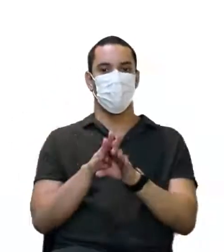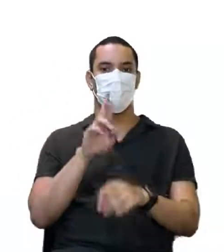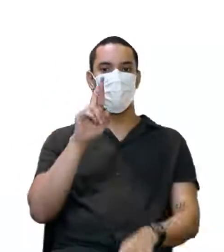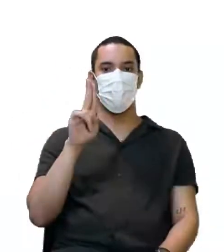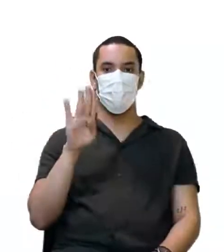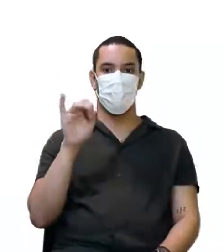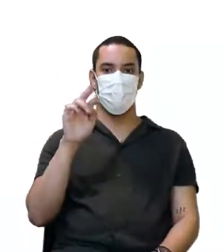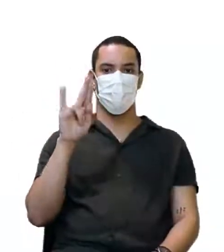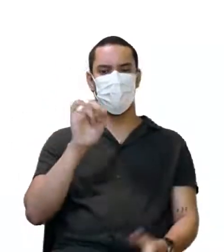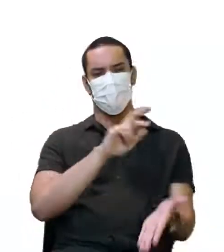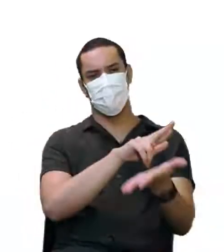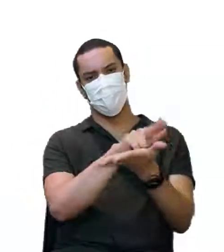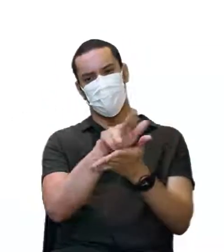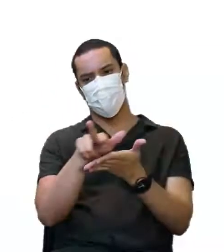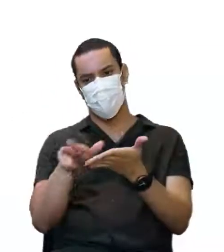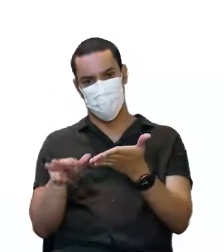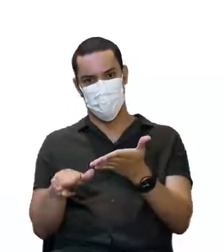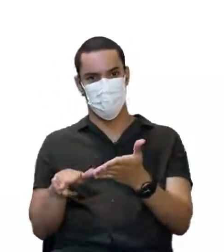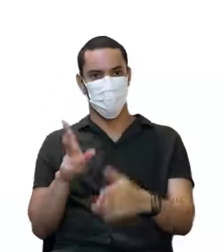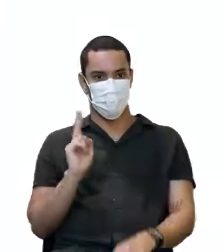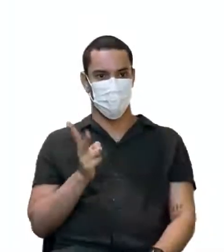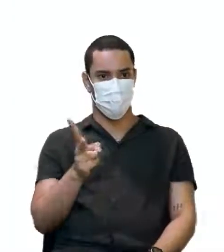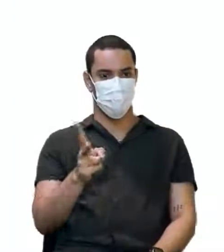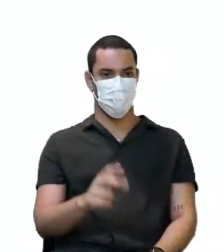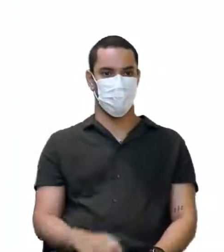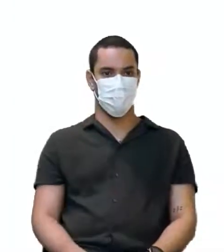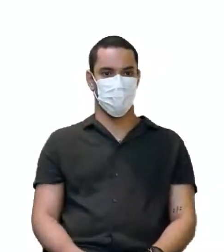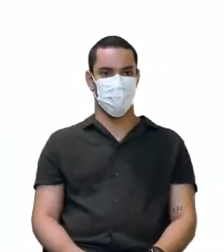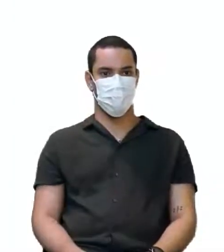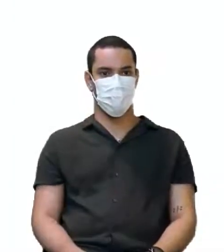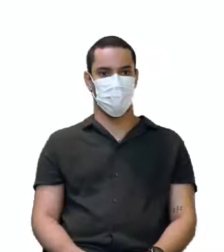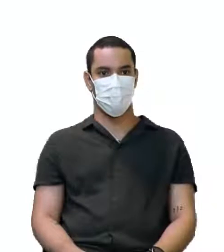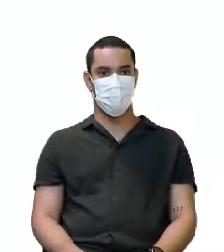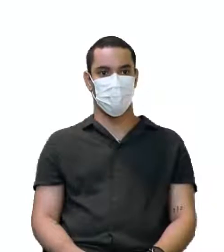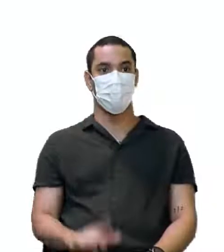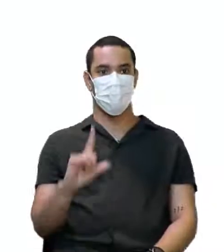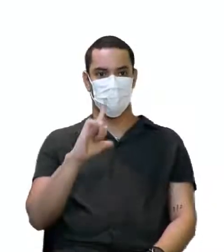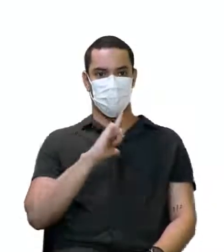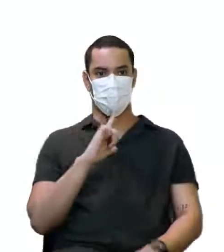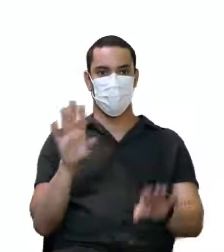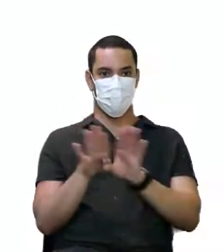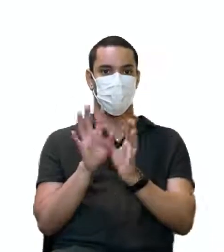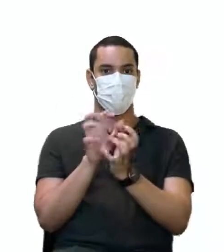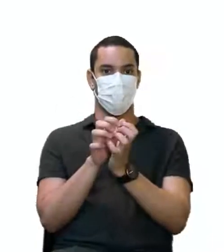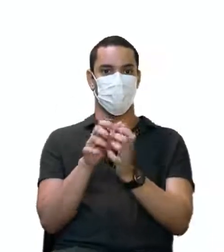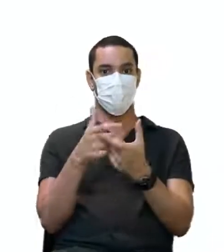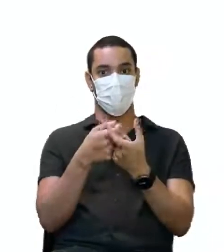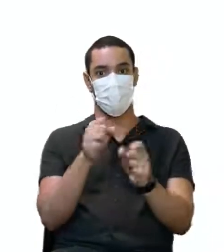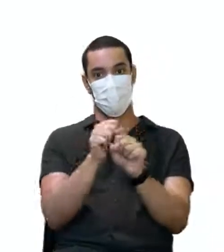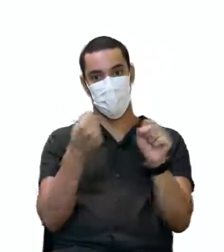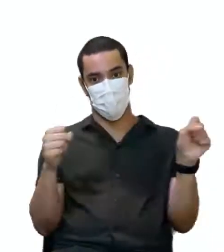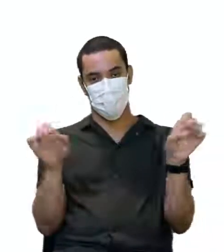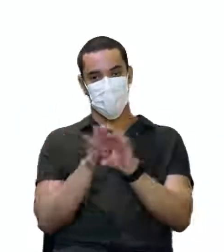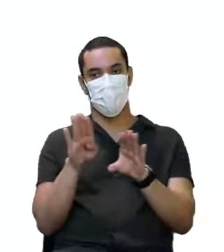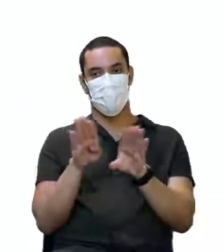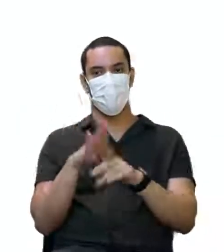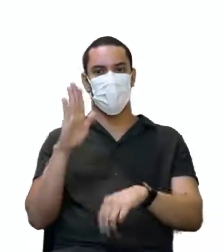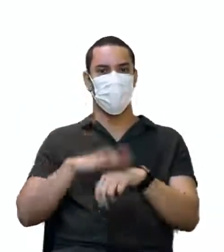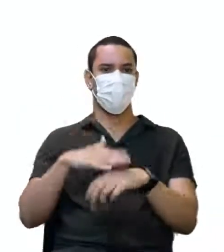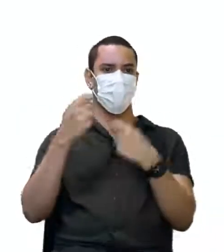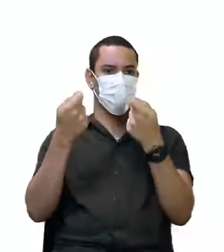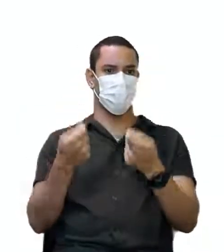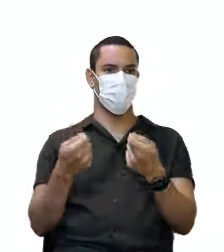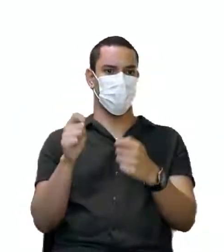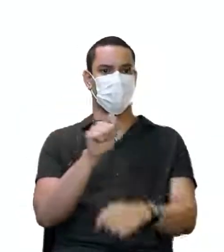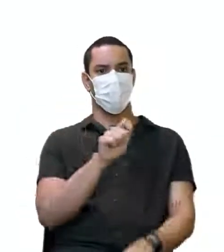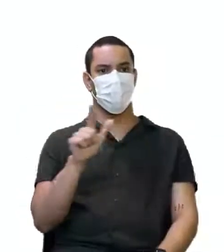e tantos outros, tá bom? Vamos seguindo? É, tinha os dentes bem maiores e o maxilar mais pesado do